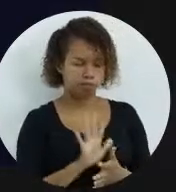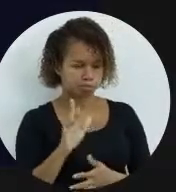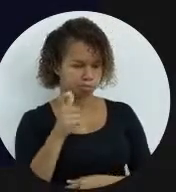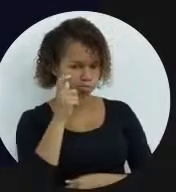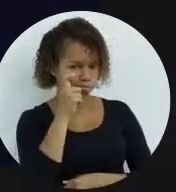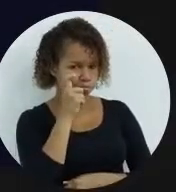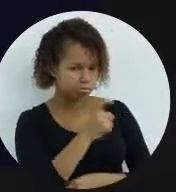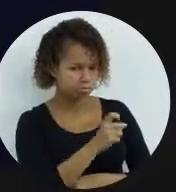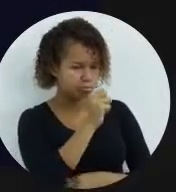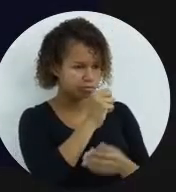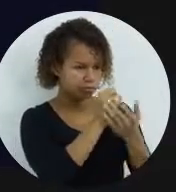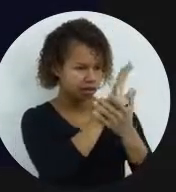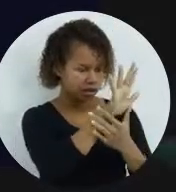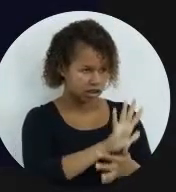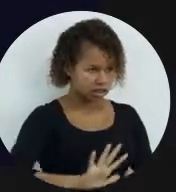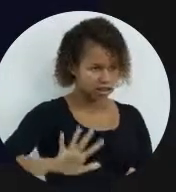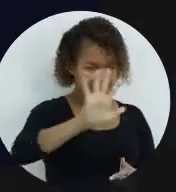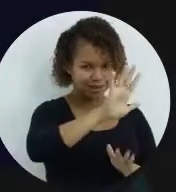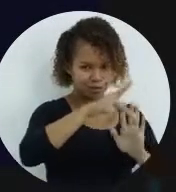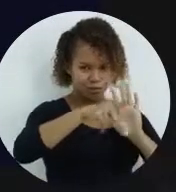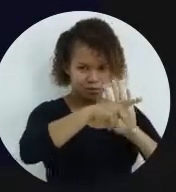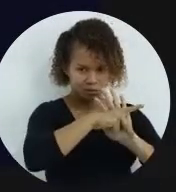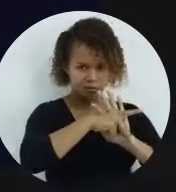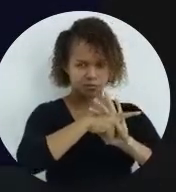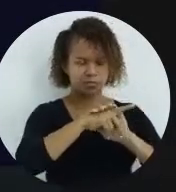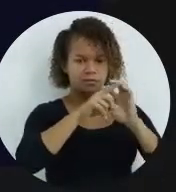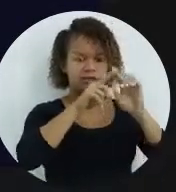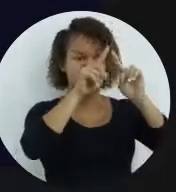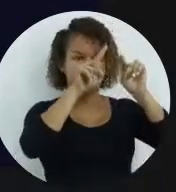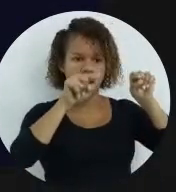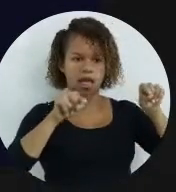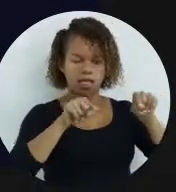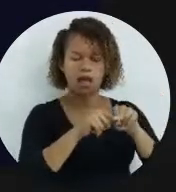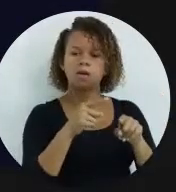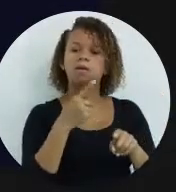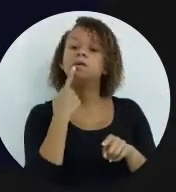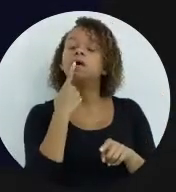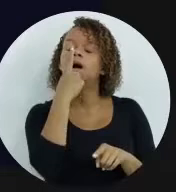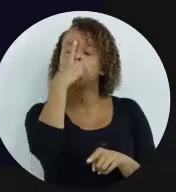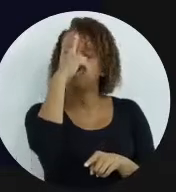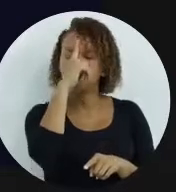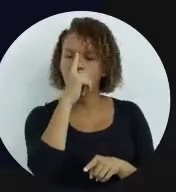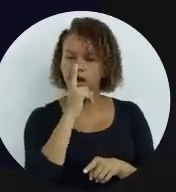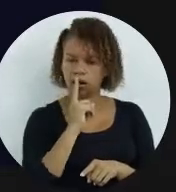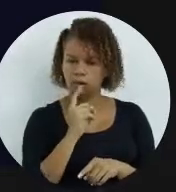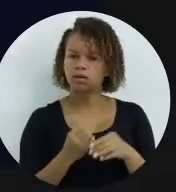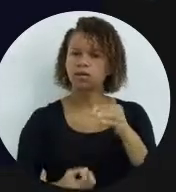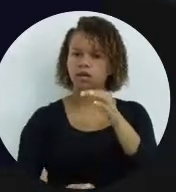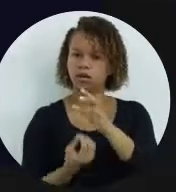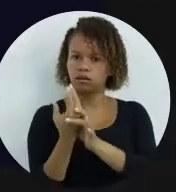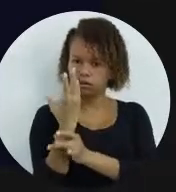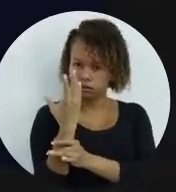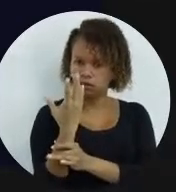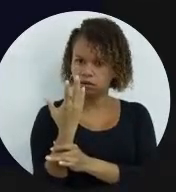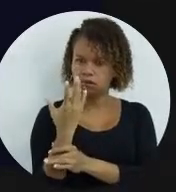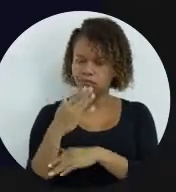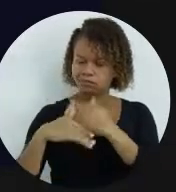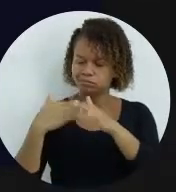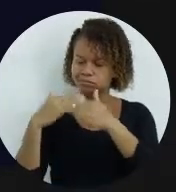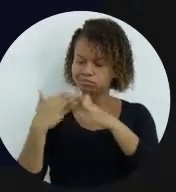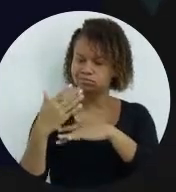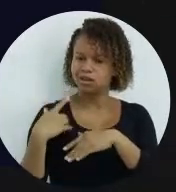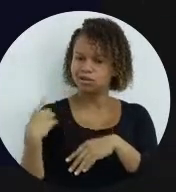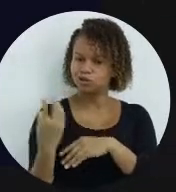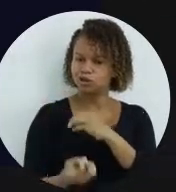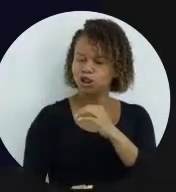Observe aí no slide de manipulação de propriedade do objeto que tem um retângulo amarelo que a gente tem antes um construtor e a